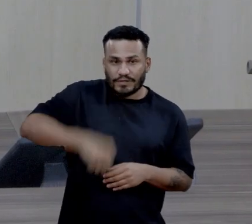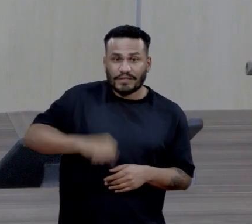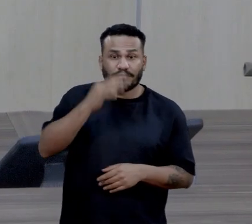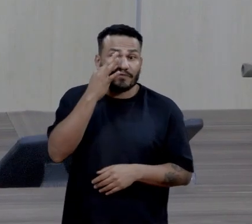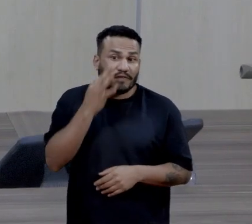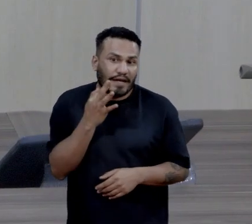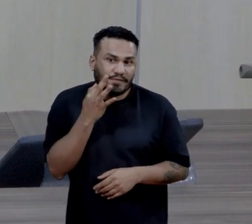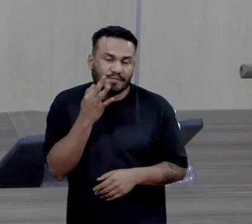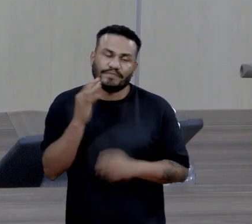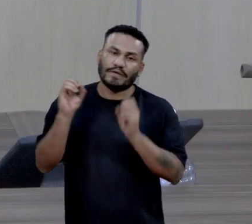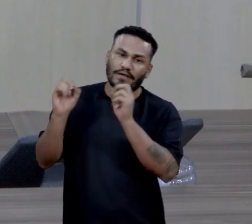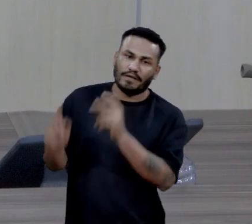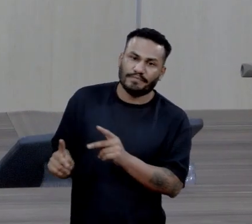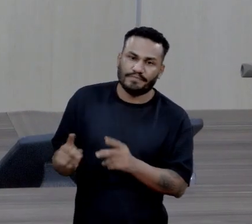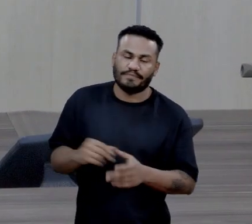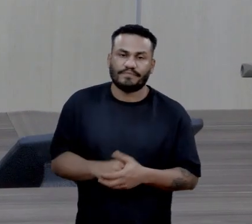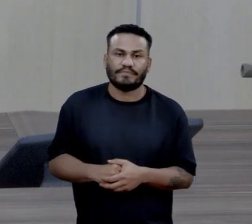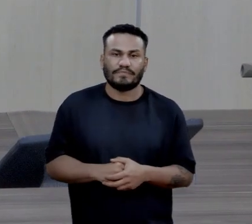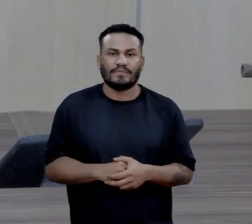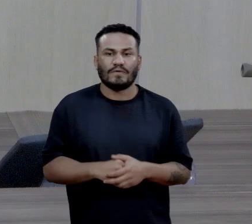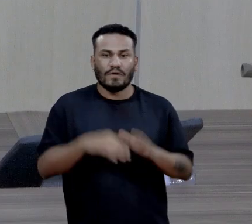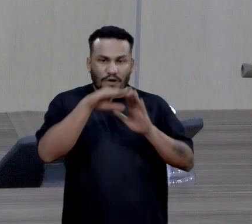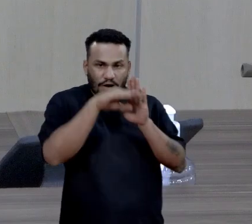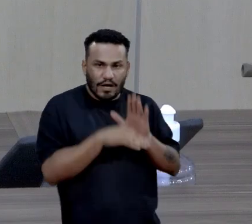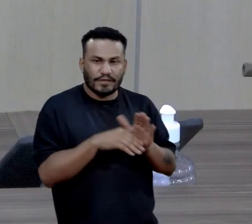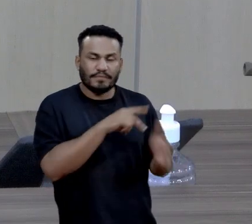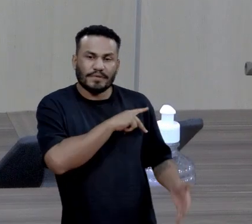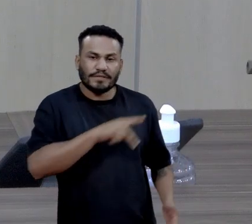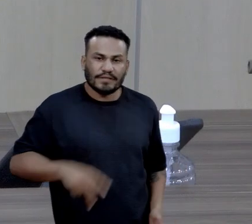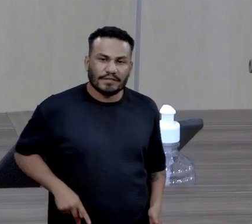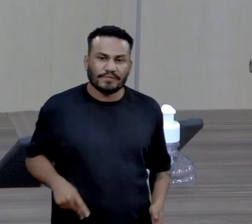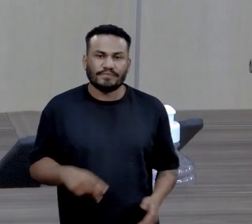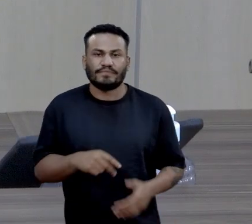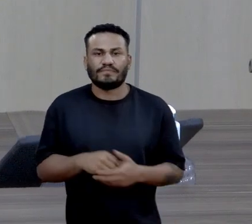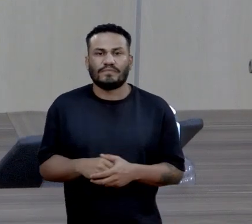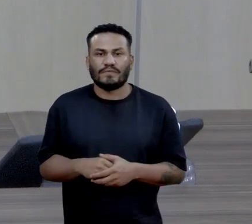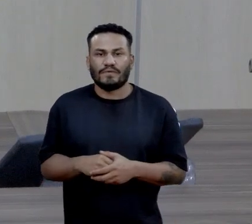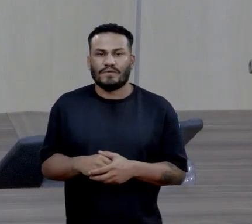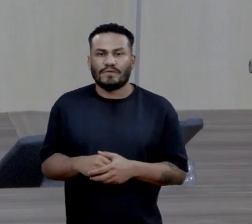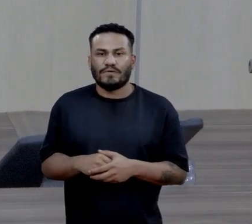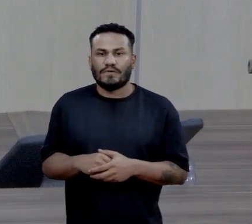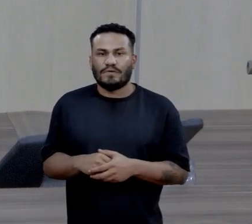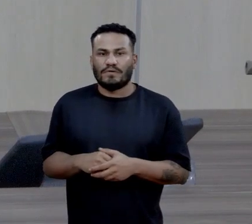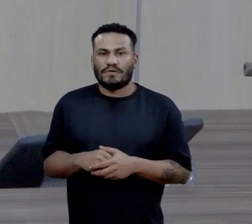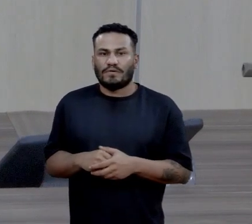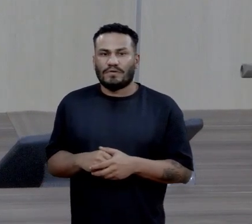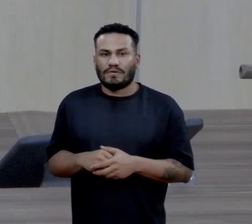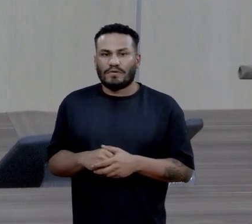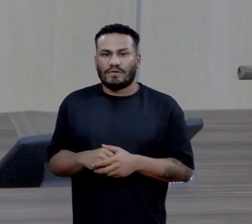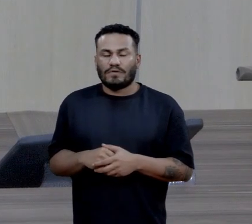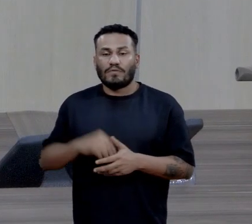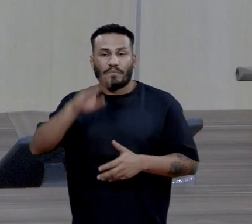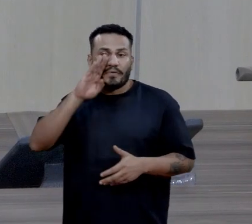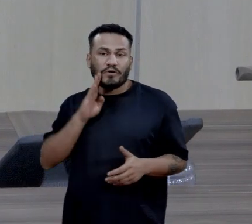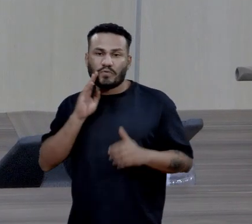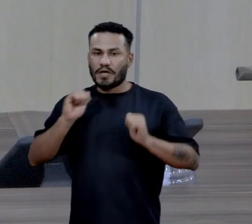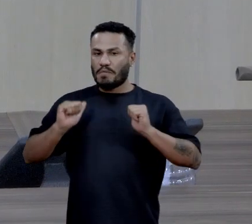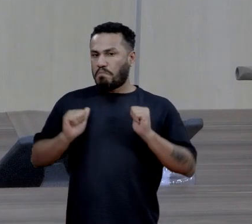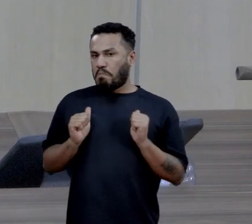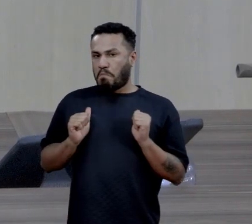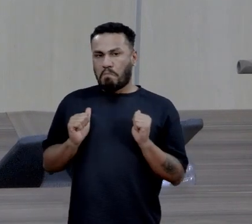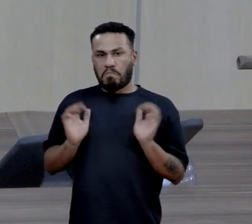Flávio? Ok. Eu também. Pela ordem, presidente. Voto abstenção do vereador Bruno Win.